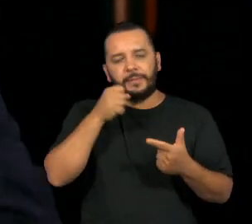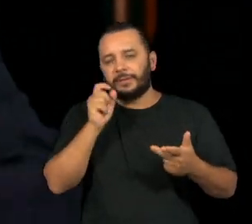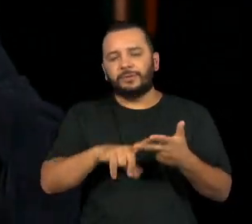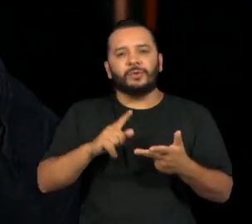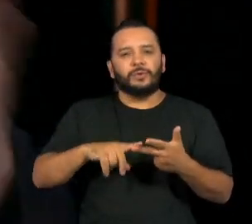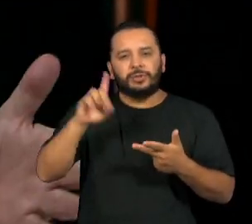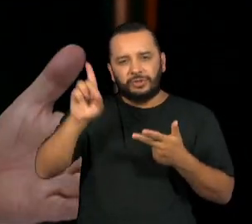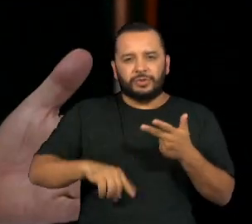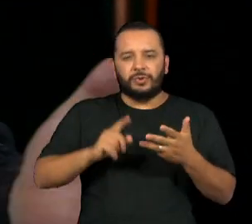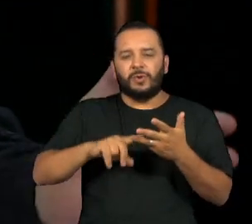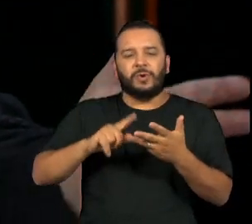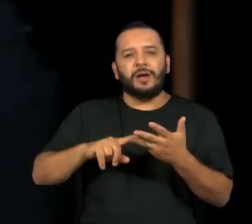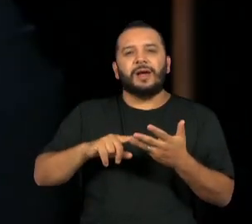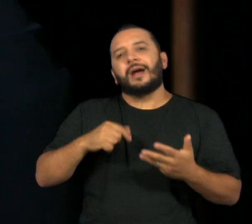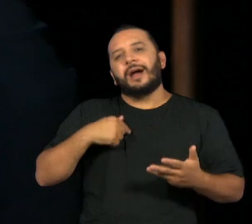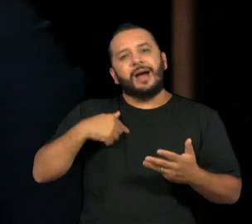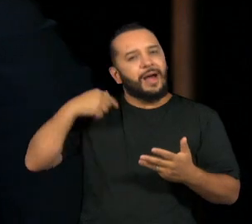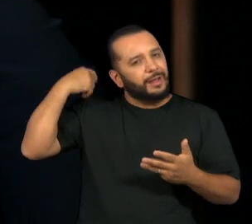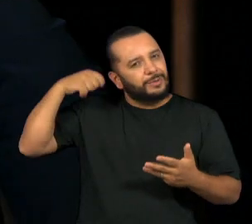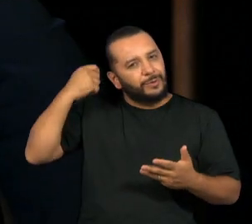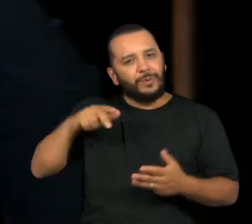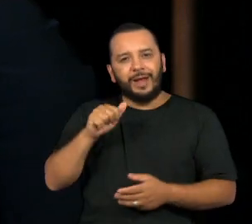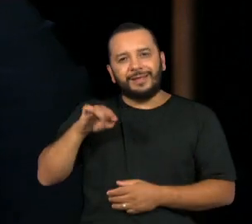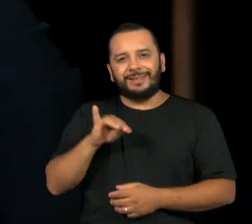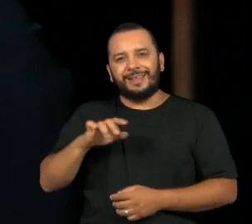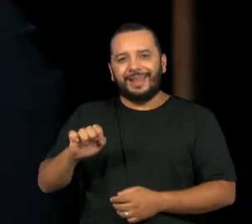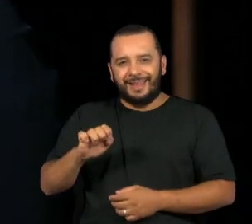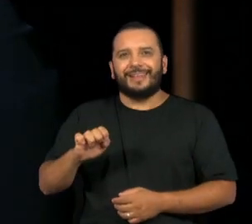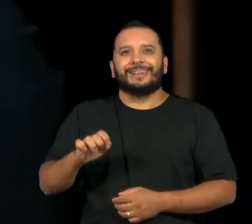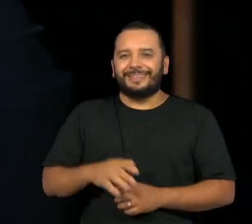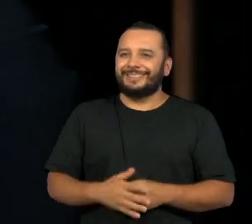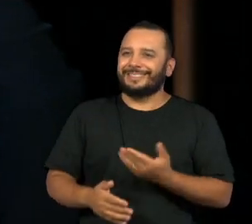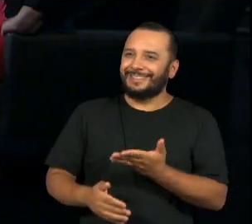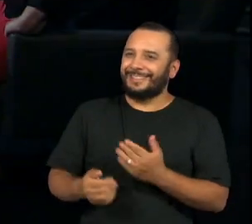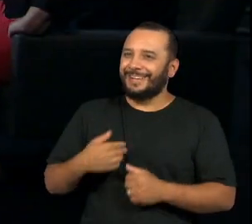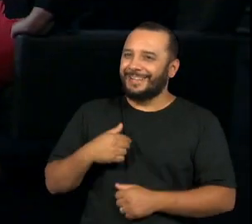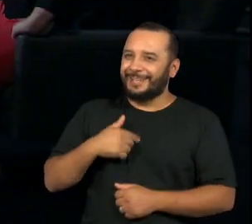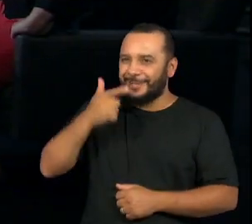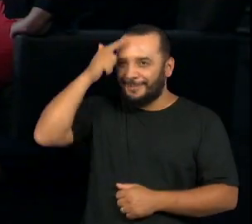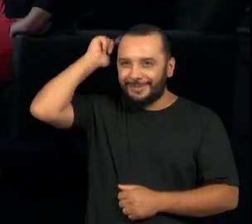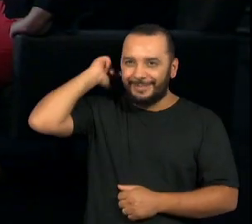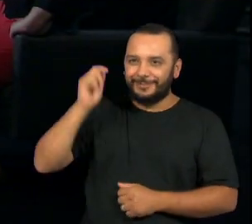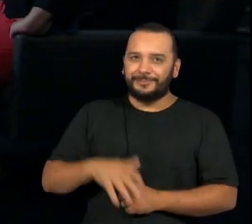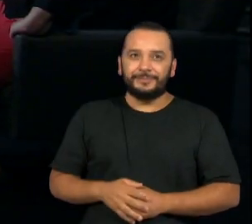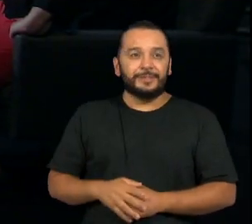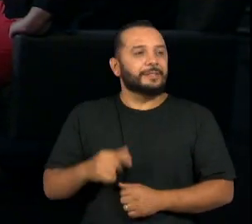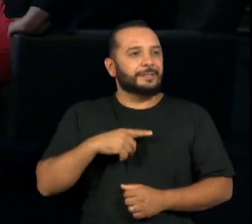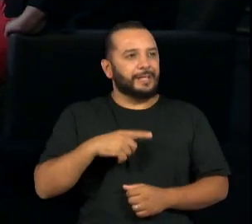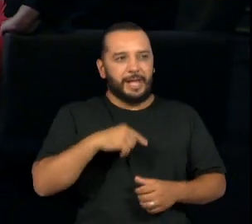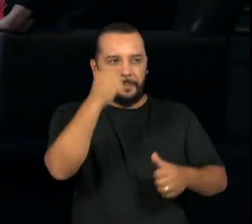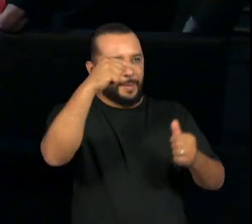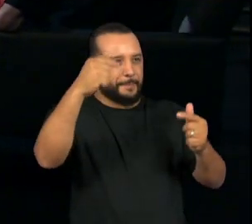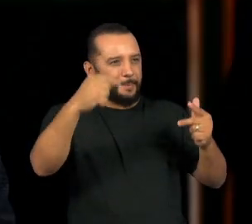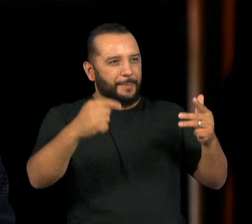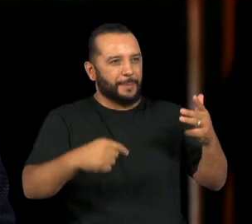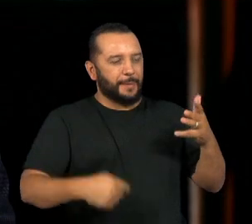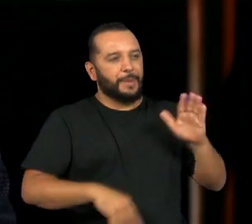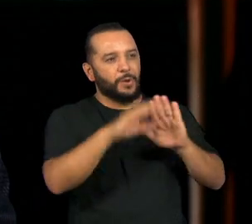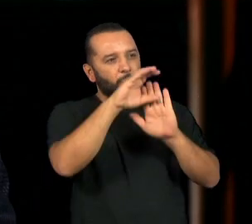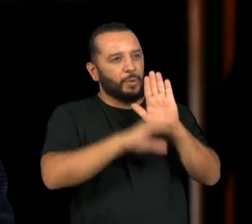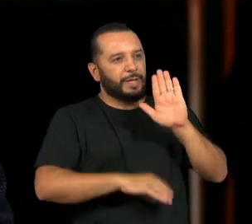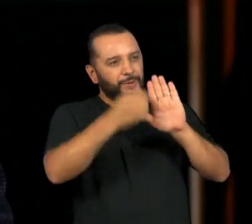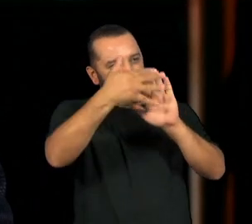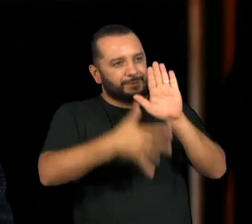ator, André Abujanra. Marcelinho. E outras coisas mais que não coube nos elogios,